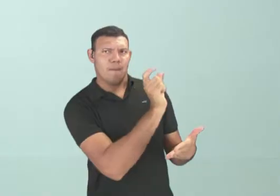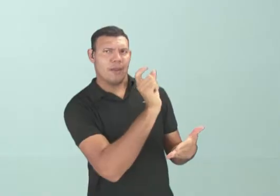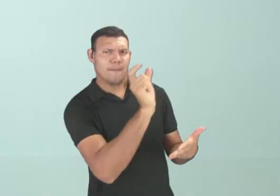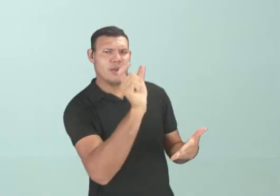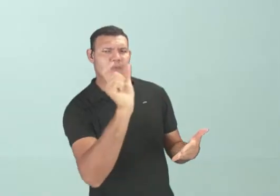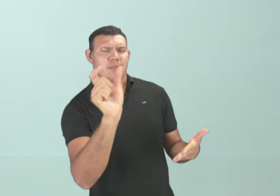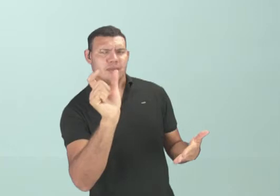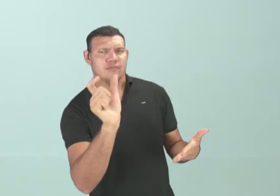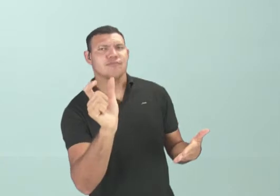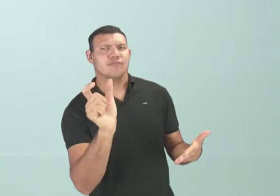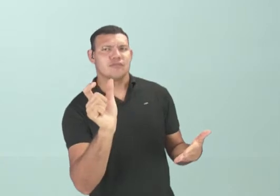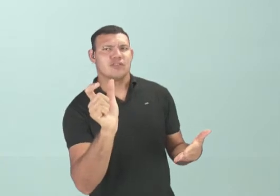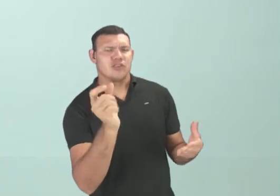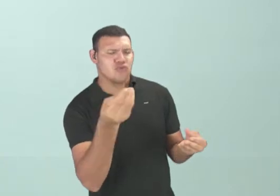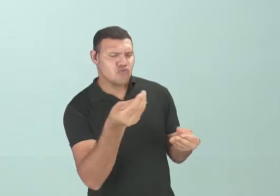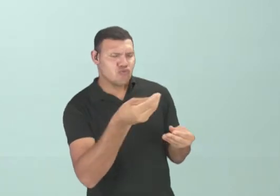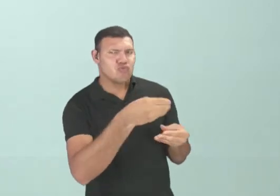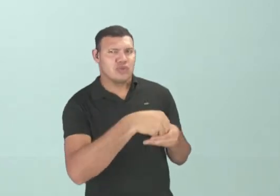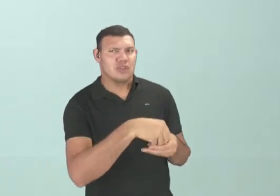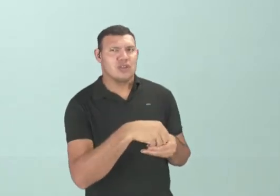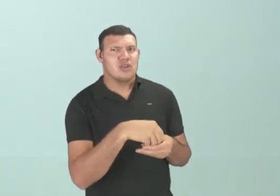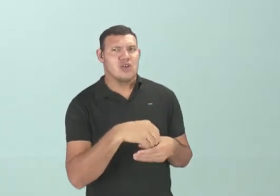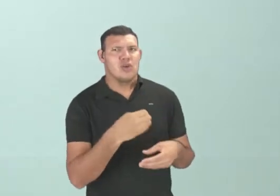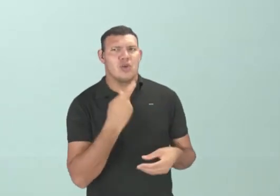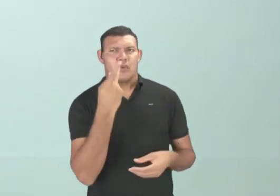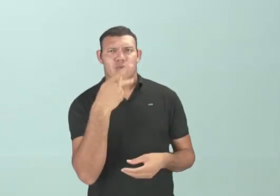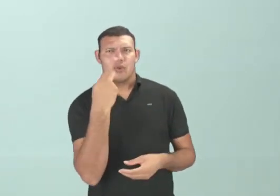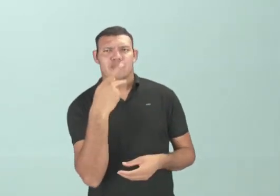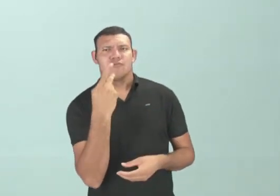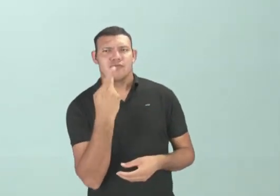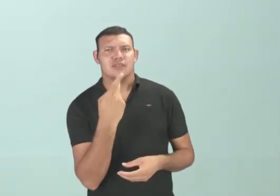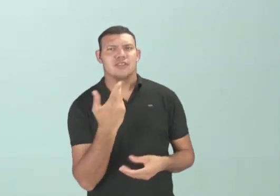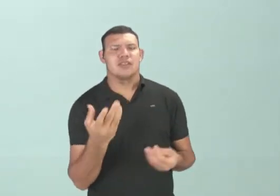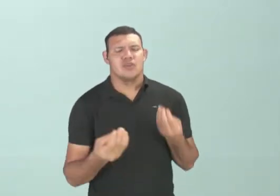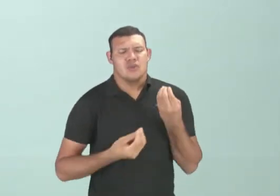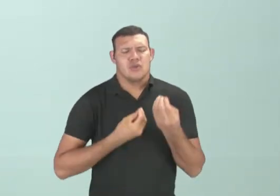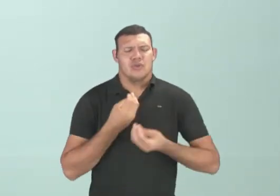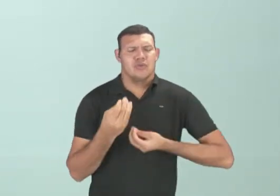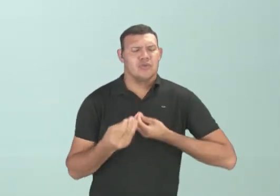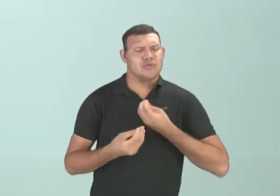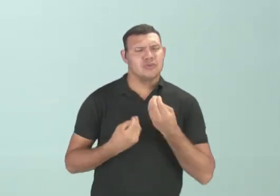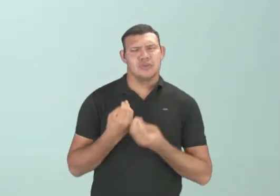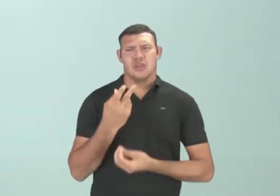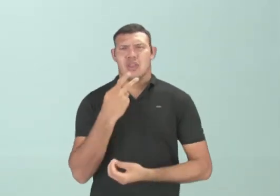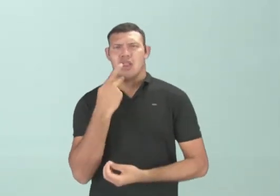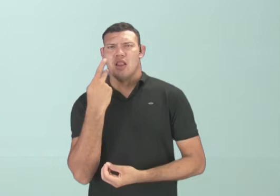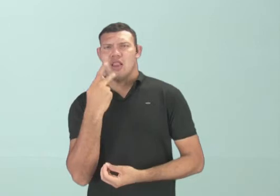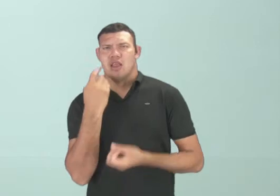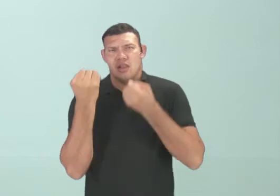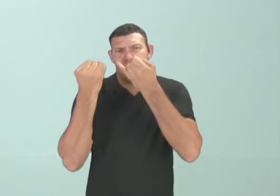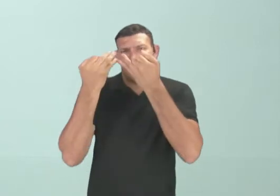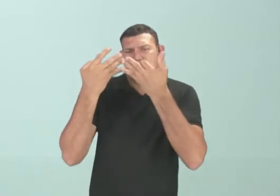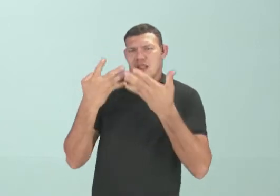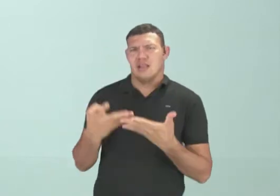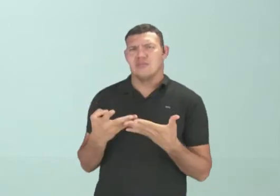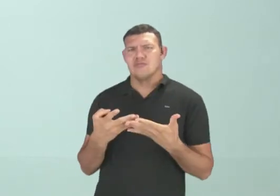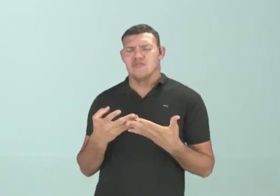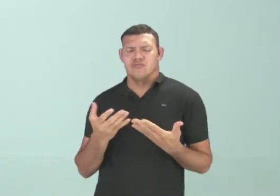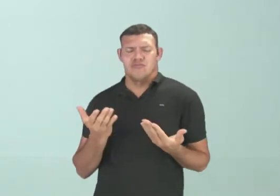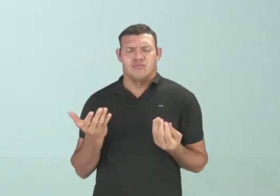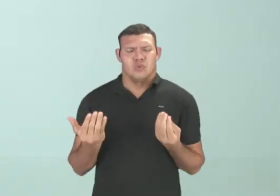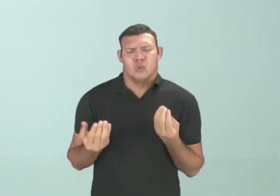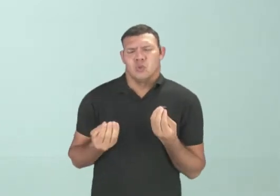sílabas. Então, dentro da pronunciação, tinha aquela métrica, aquela forma de falar. Tá? Tinha uma